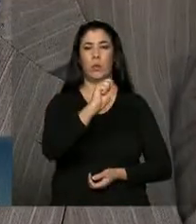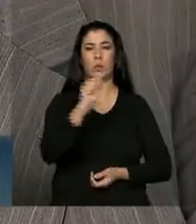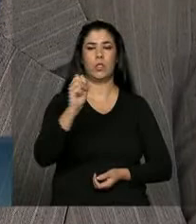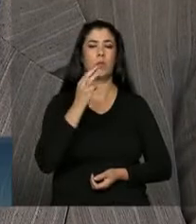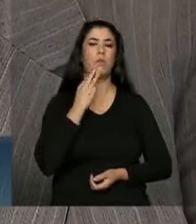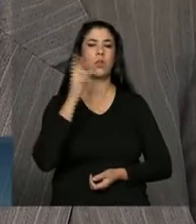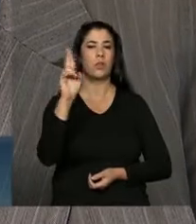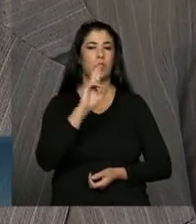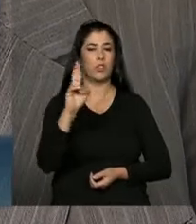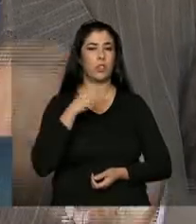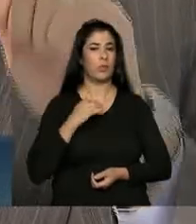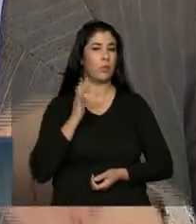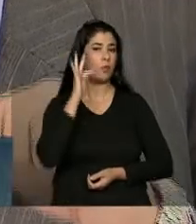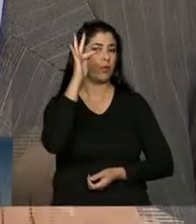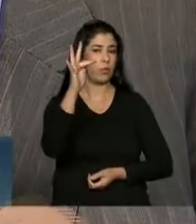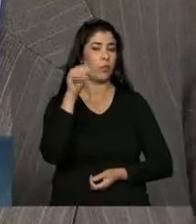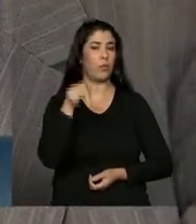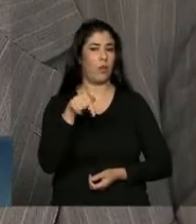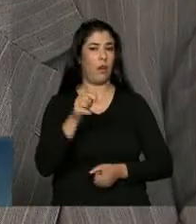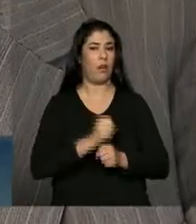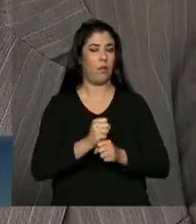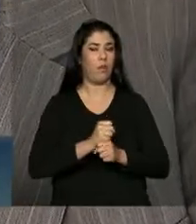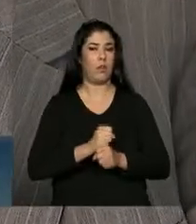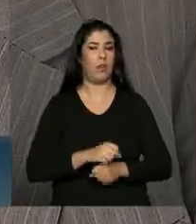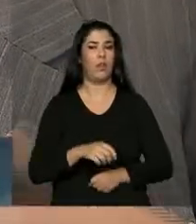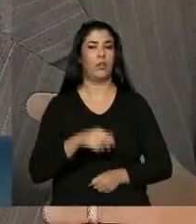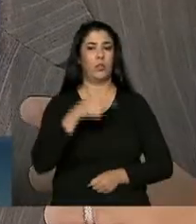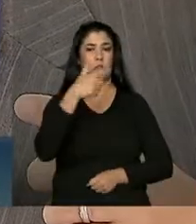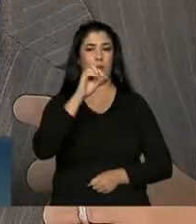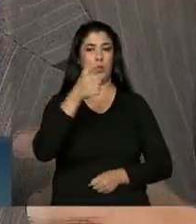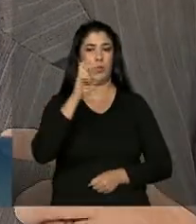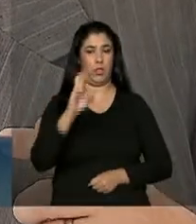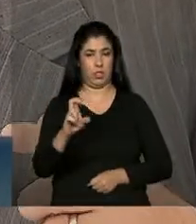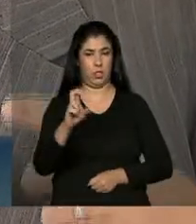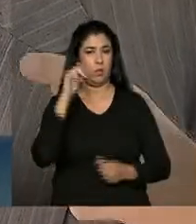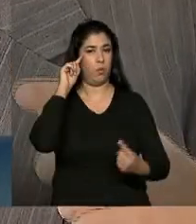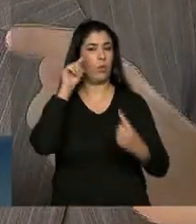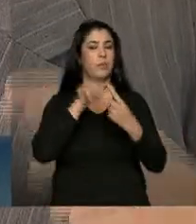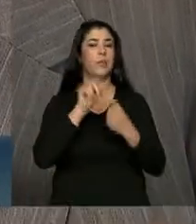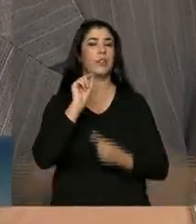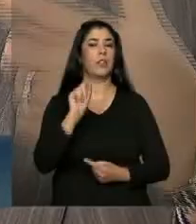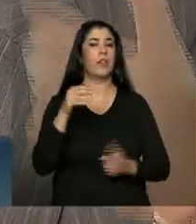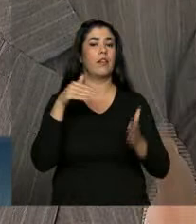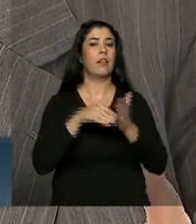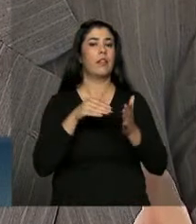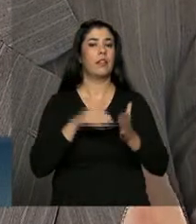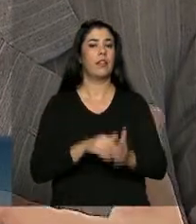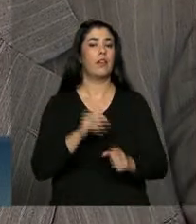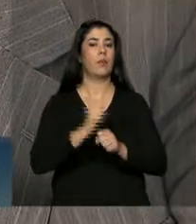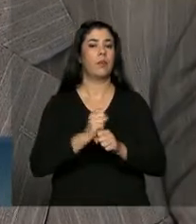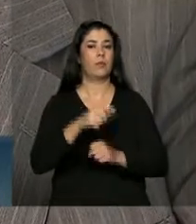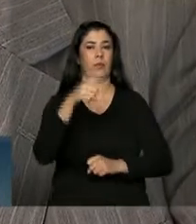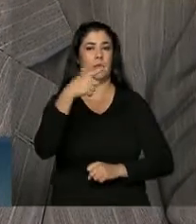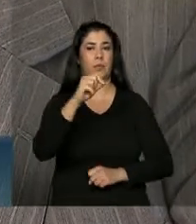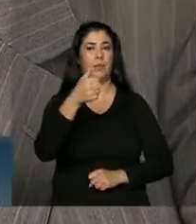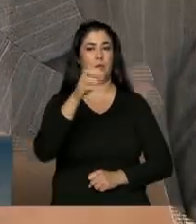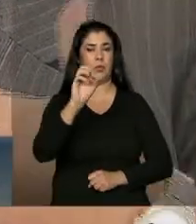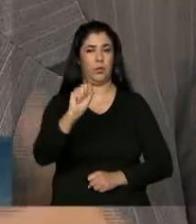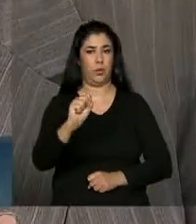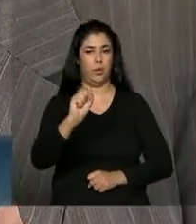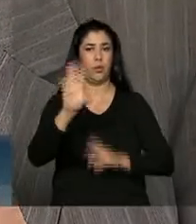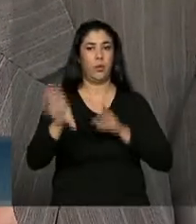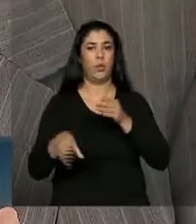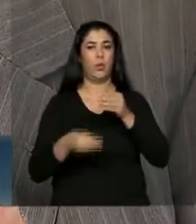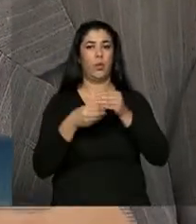está previsto para 2015 é só para 2015 a intenção que nós temos é de até 2018 incluir